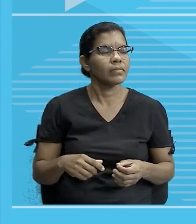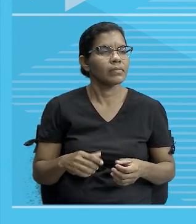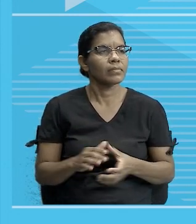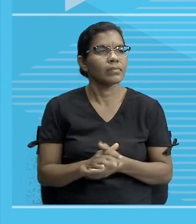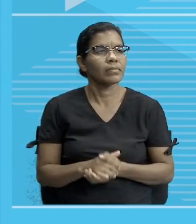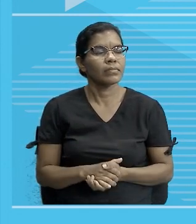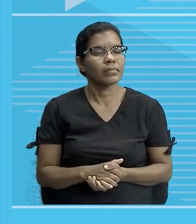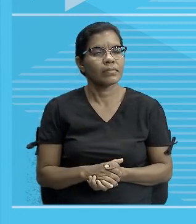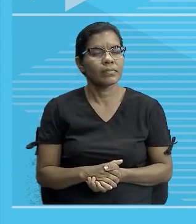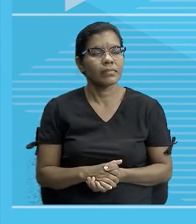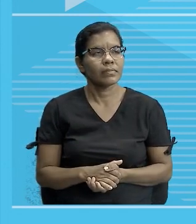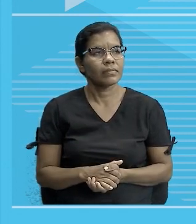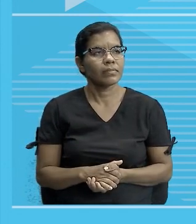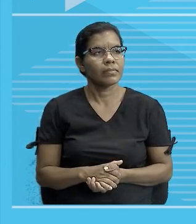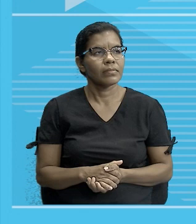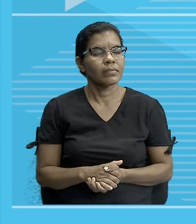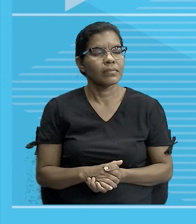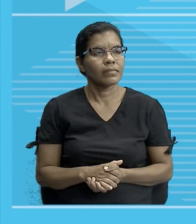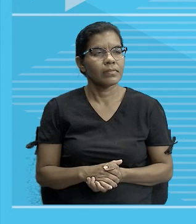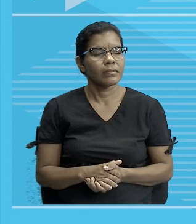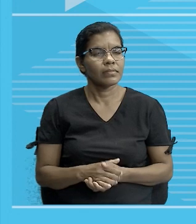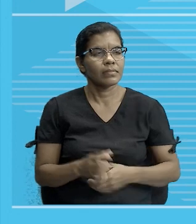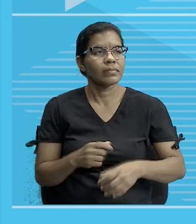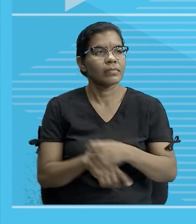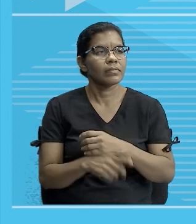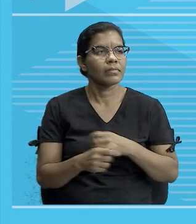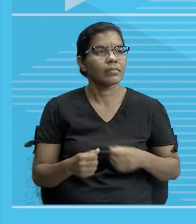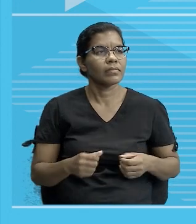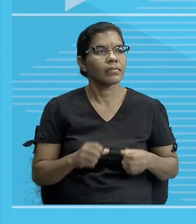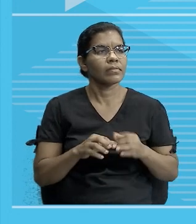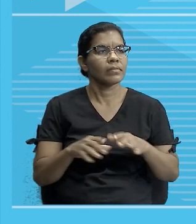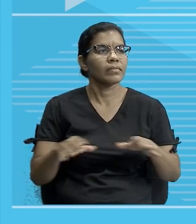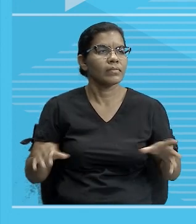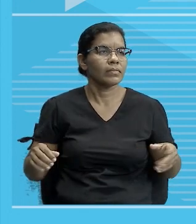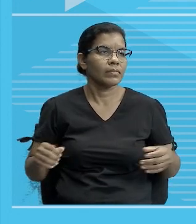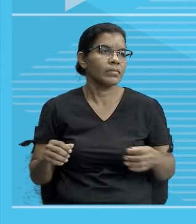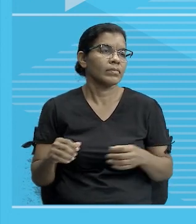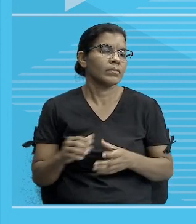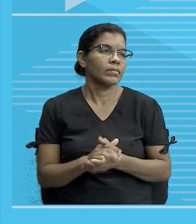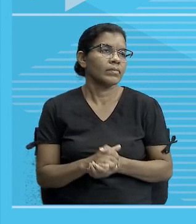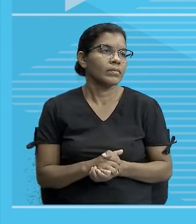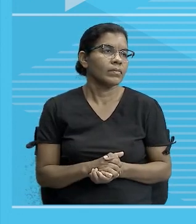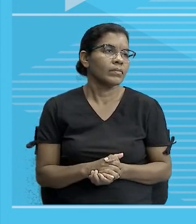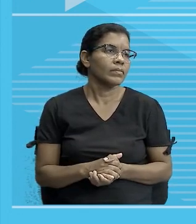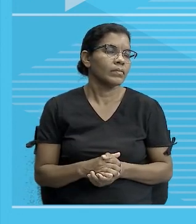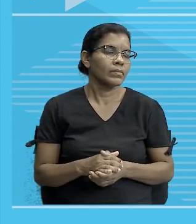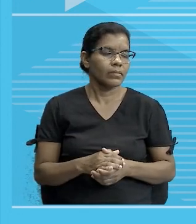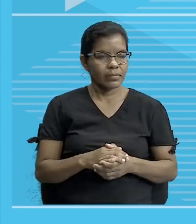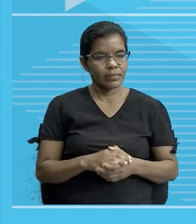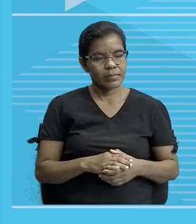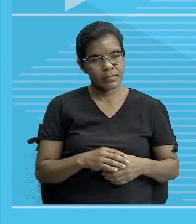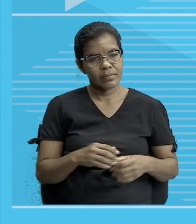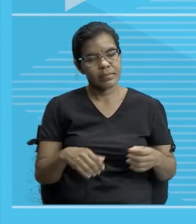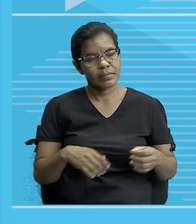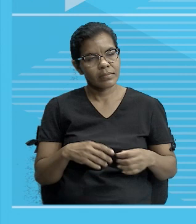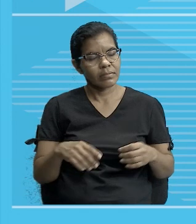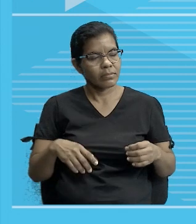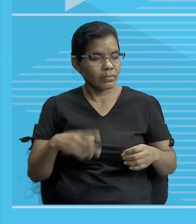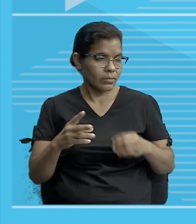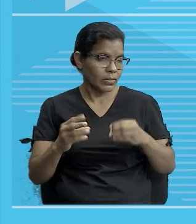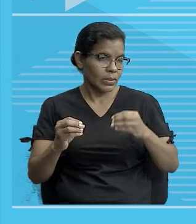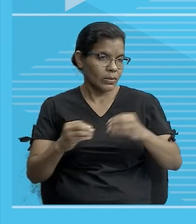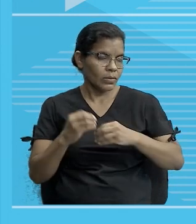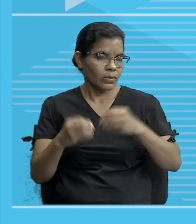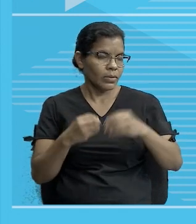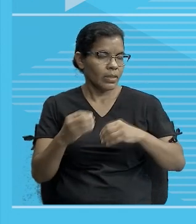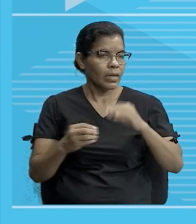uma debruçada sobre ele. A Declaração dos Direitos do Homem e do Cidadão foi declarada pela Assembleia Constituinte